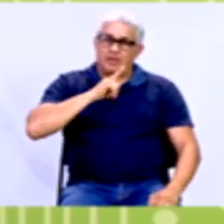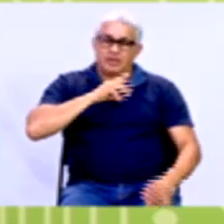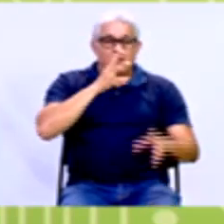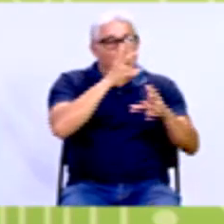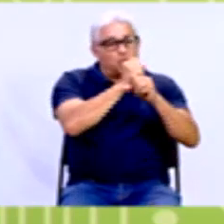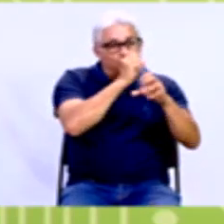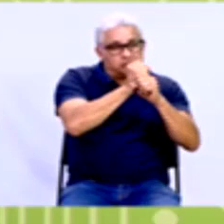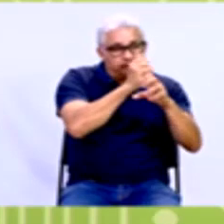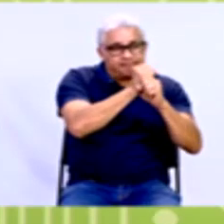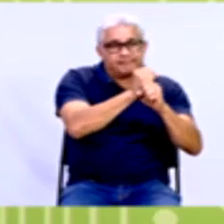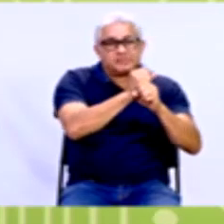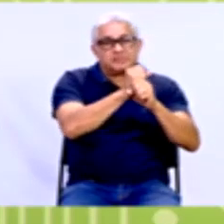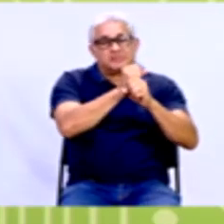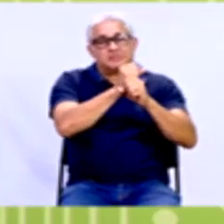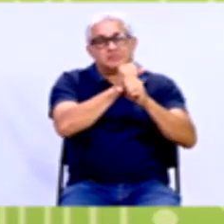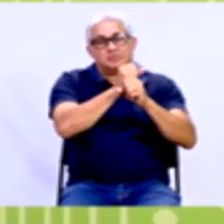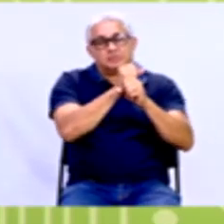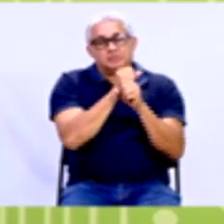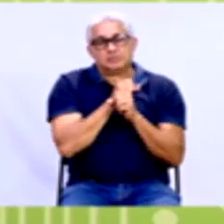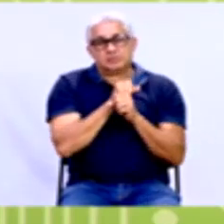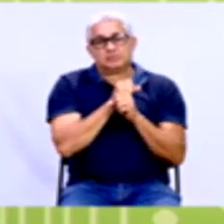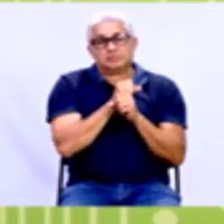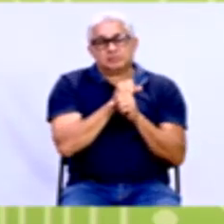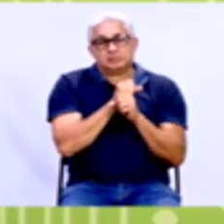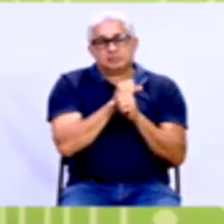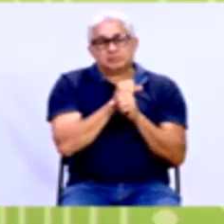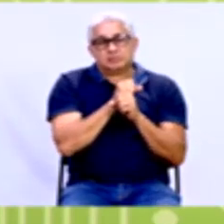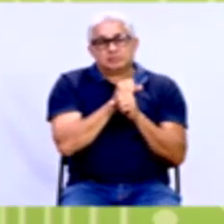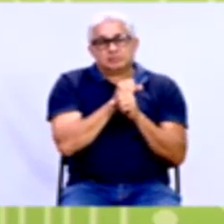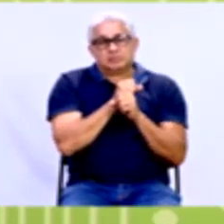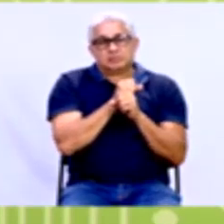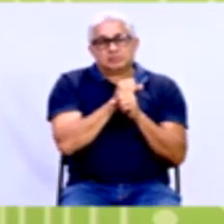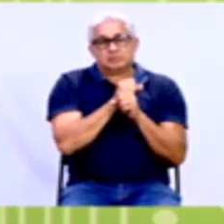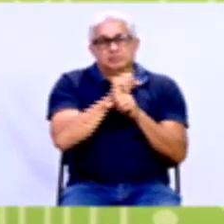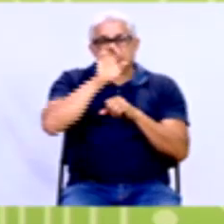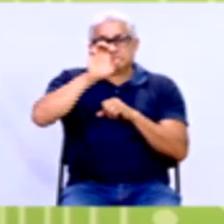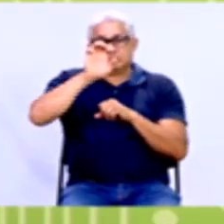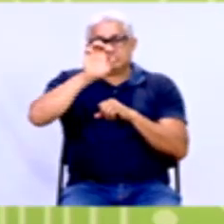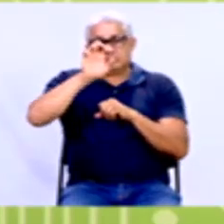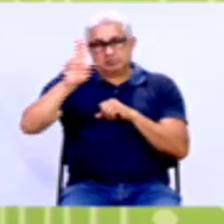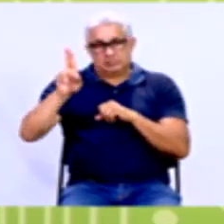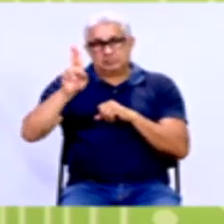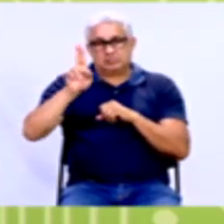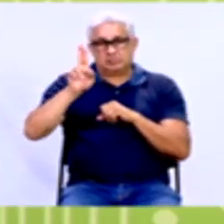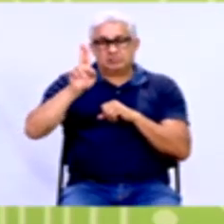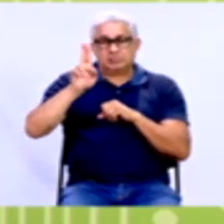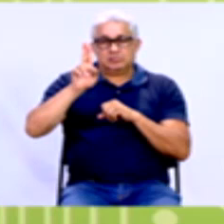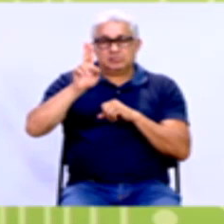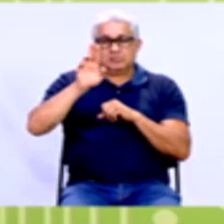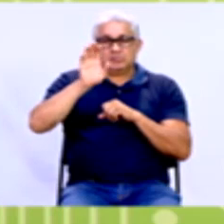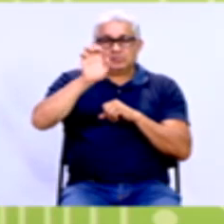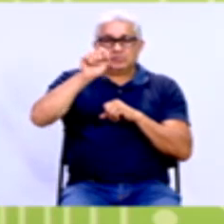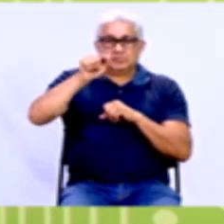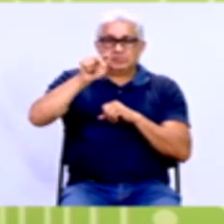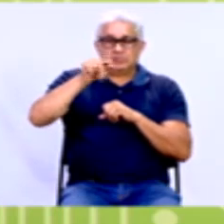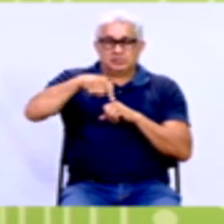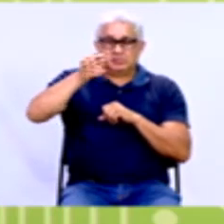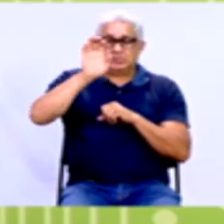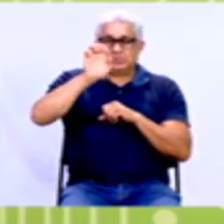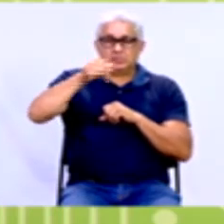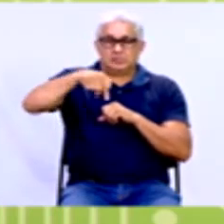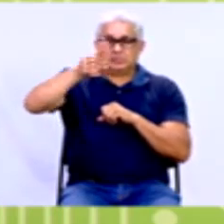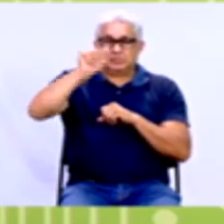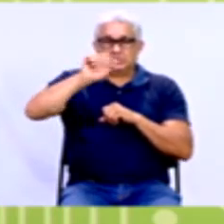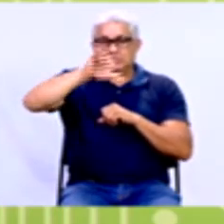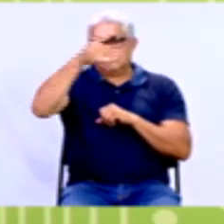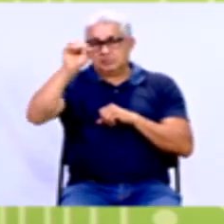calcule a coeficiente, a equação da regressão, então vai ter a fórmula lá para vocês seguirem. Por isso que eu estou